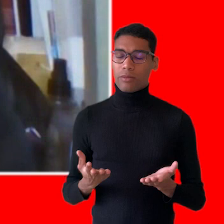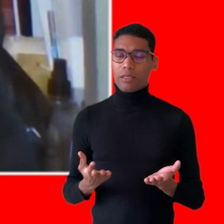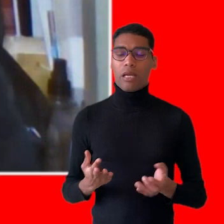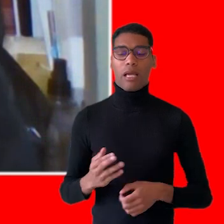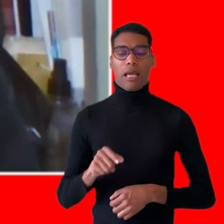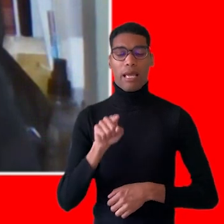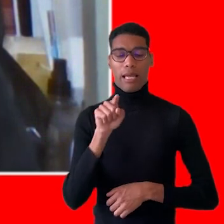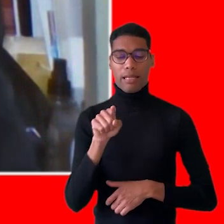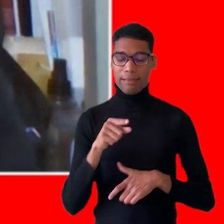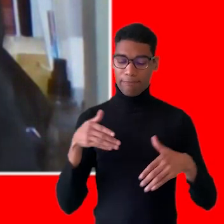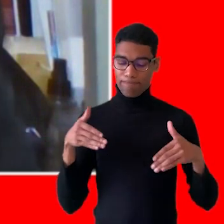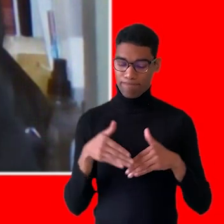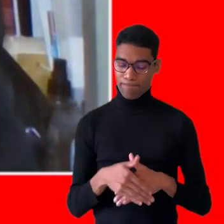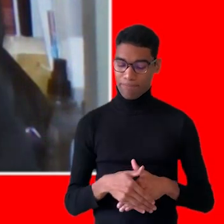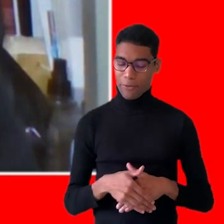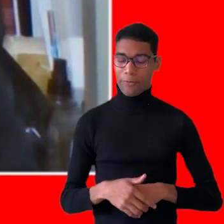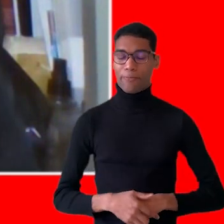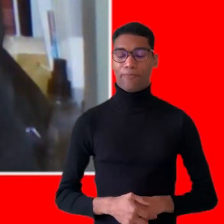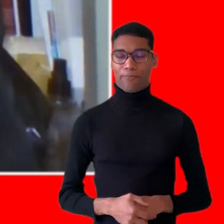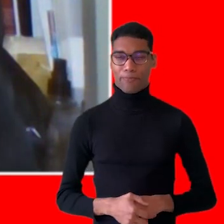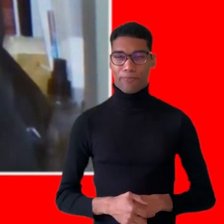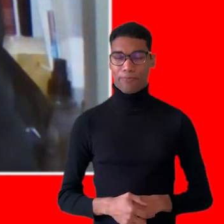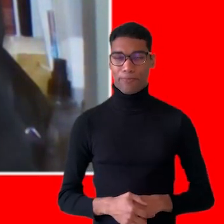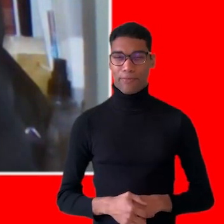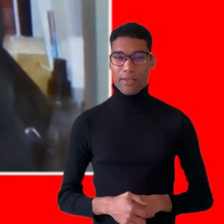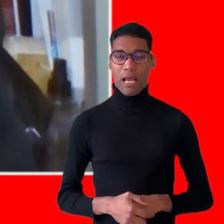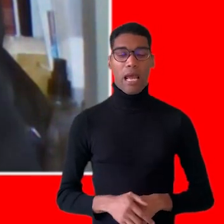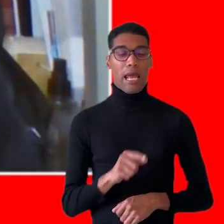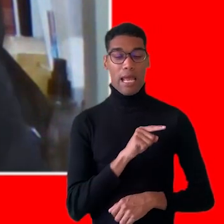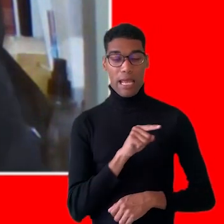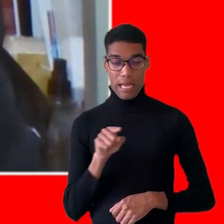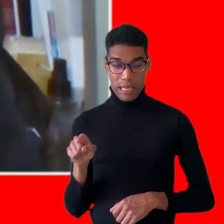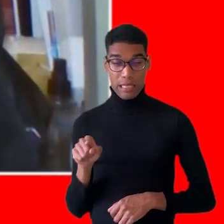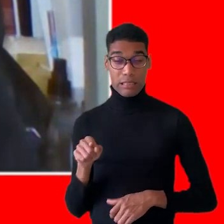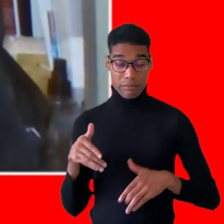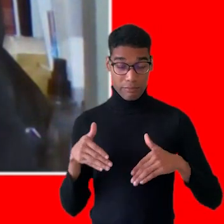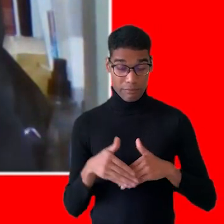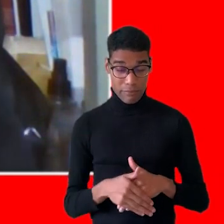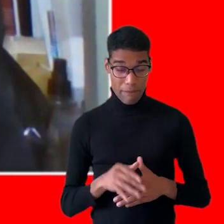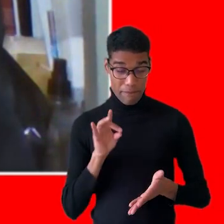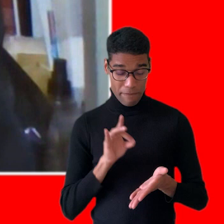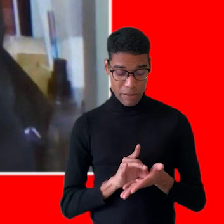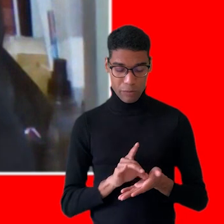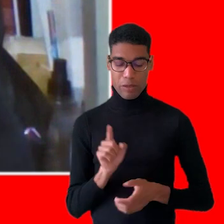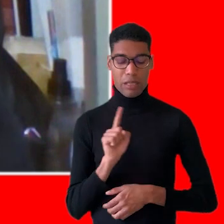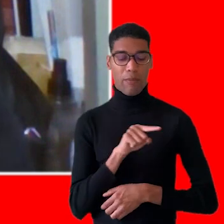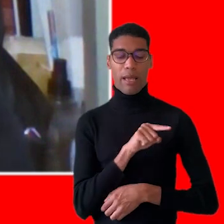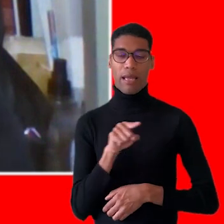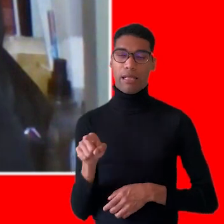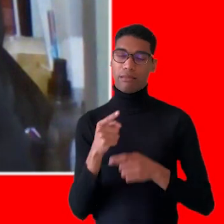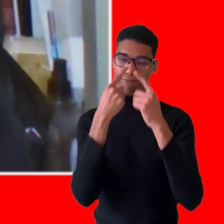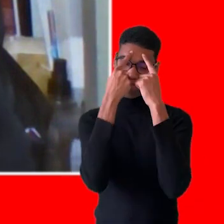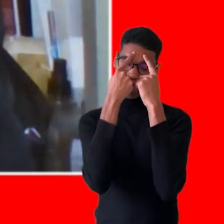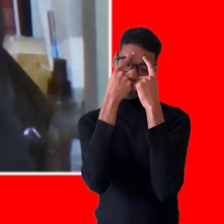eles recrudescem, se tornam mais violentos.